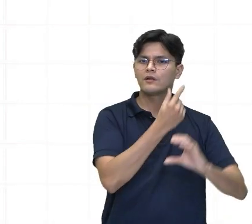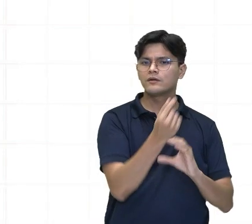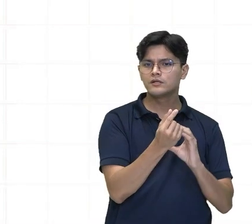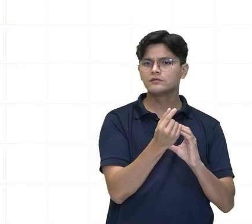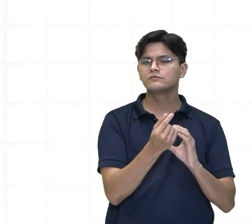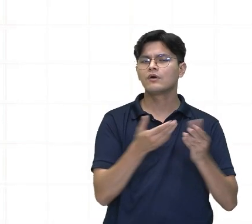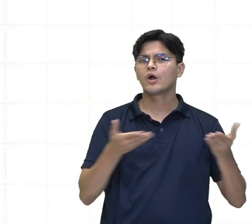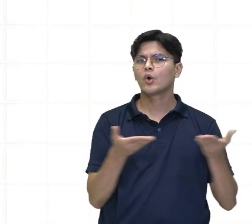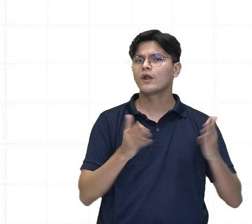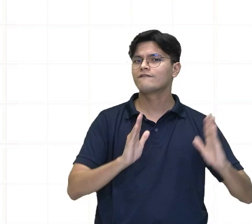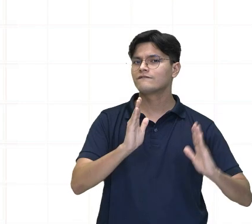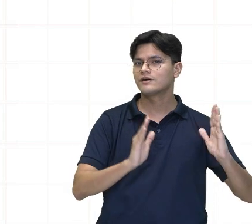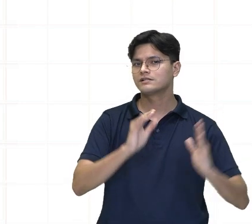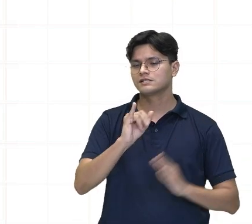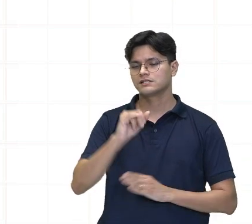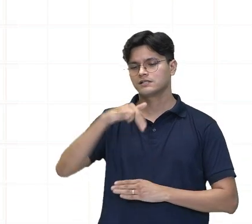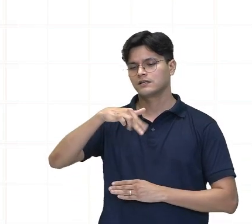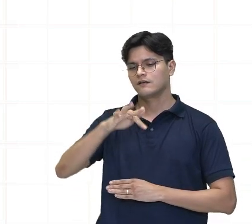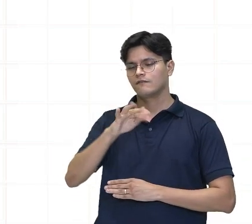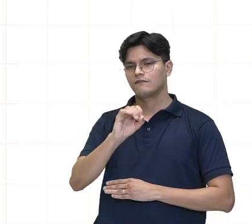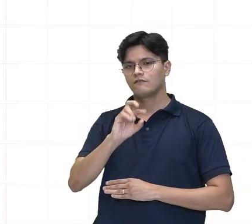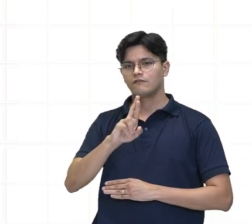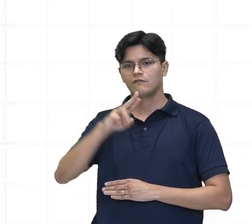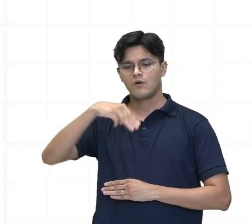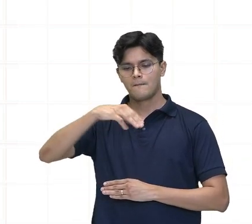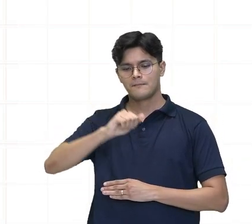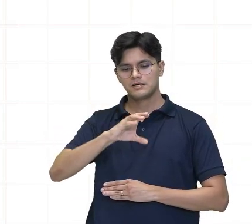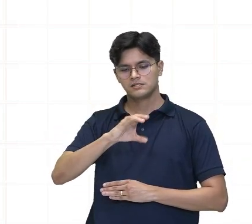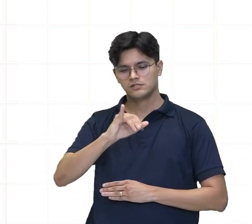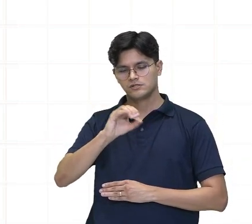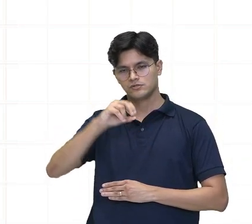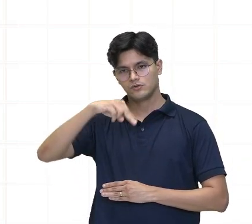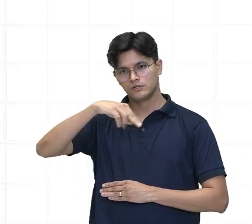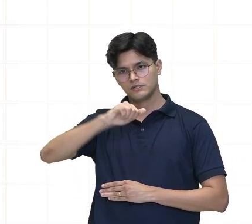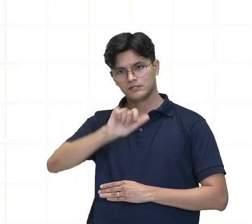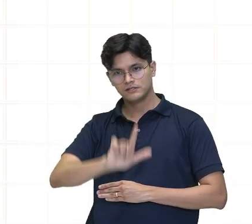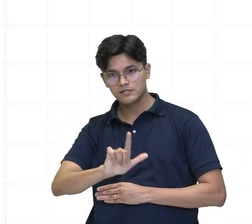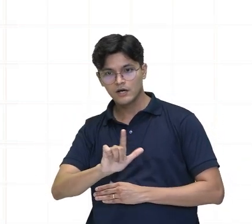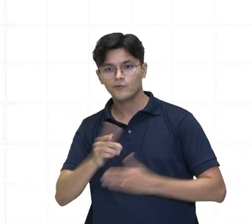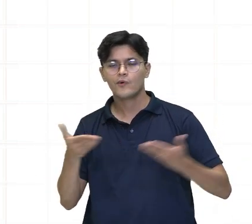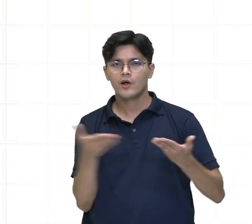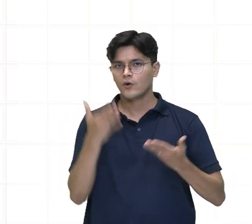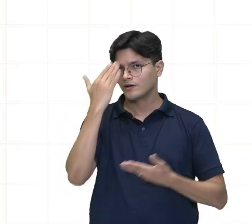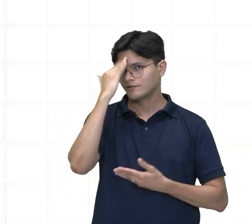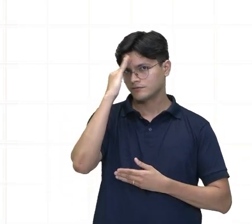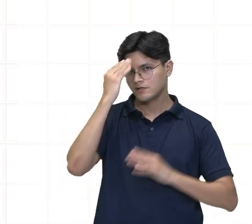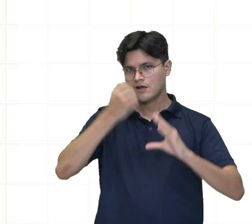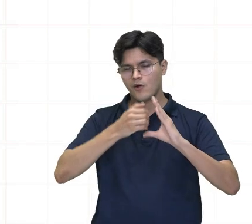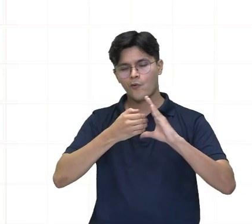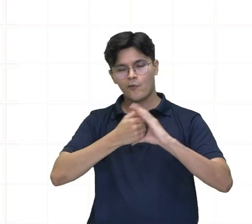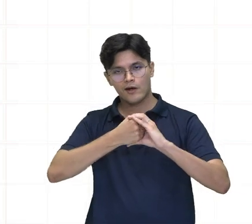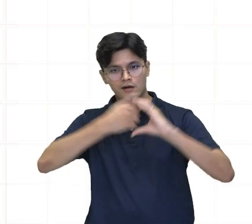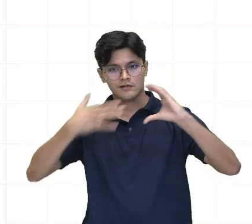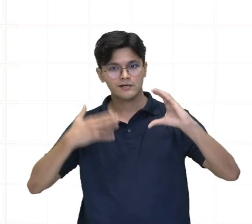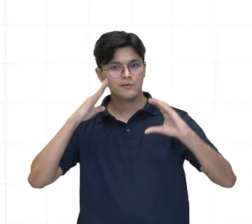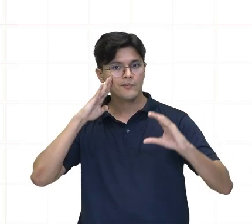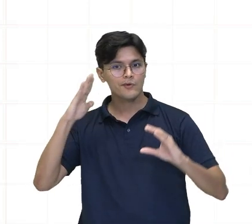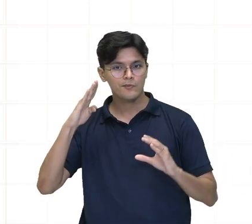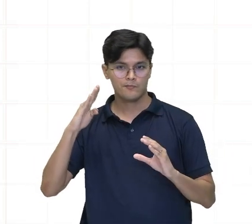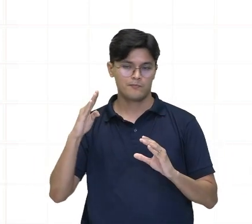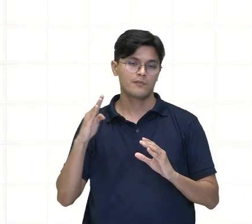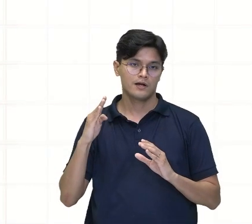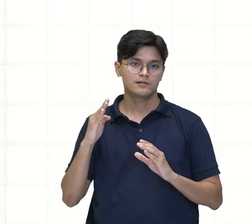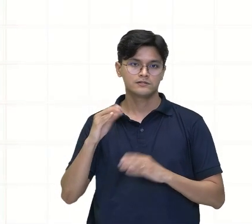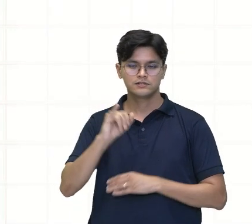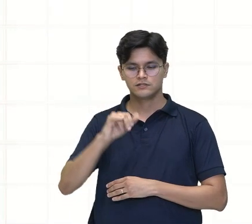informacional, e a gente vai entender um pouco as principais características dessa fase do modo de produção capitalista, denominada de